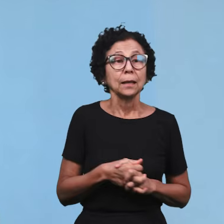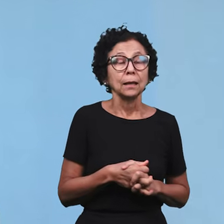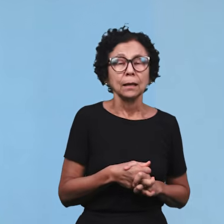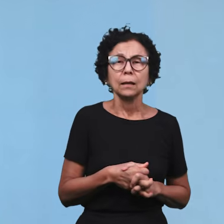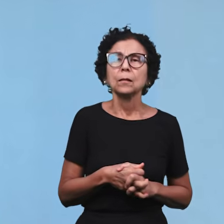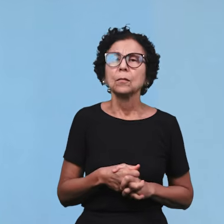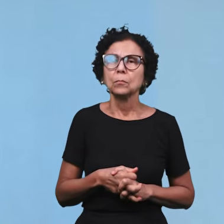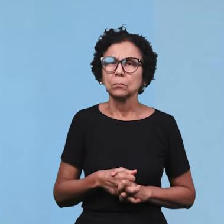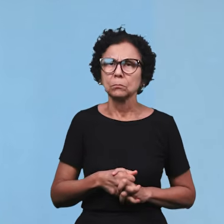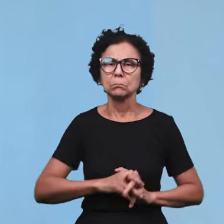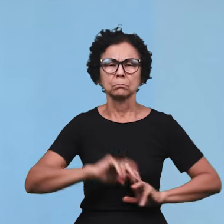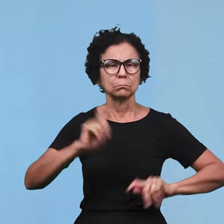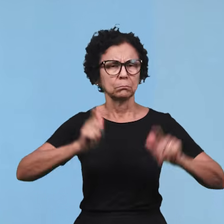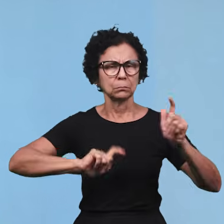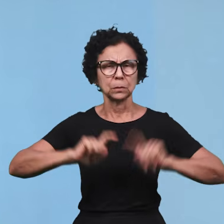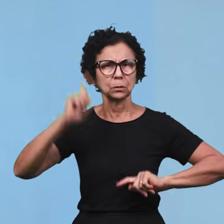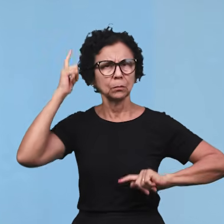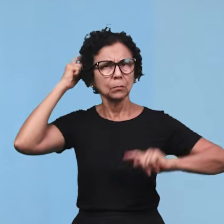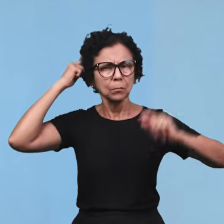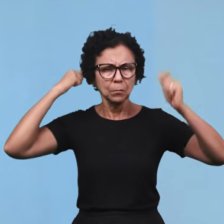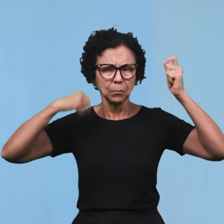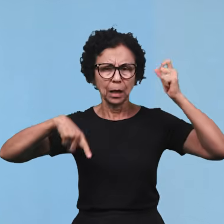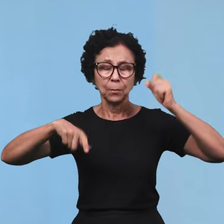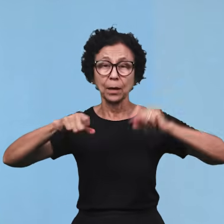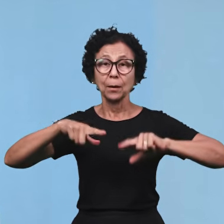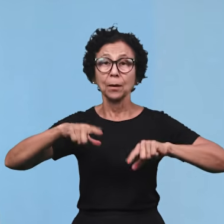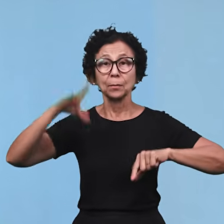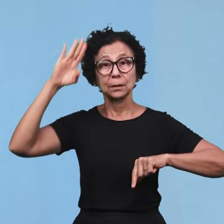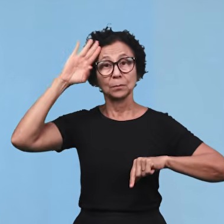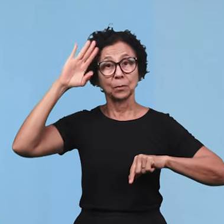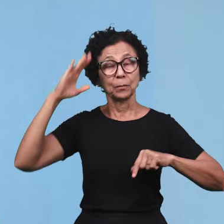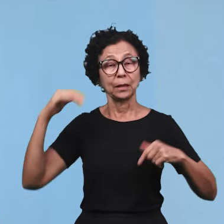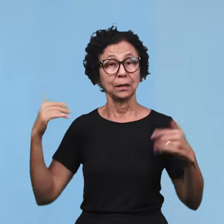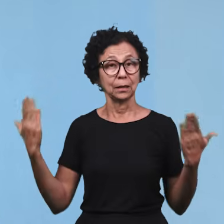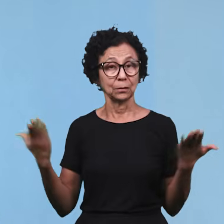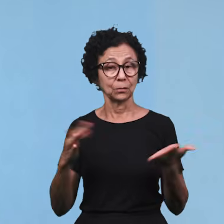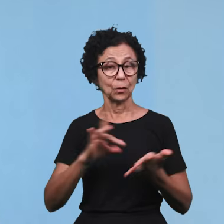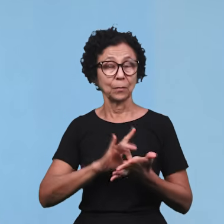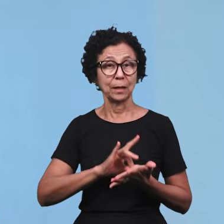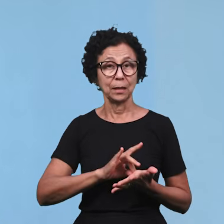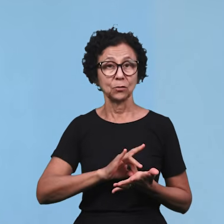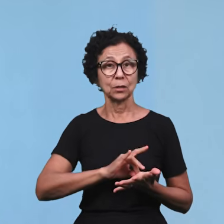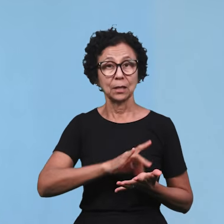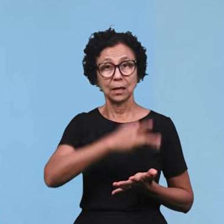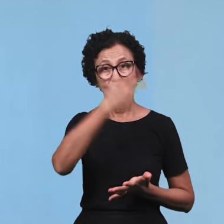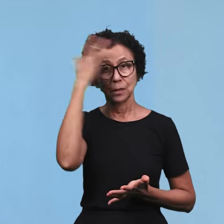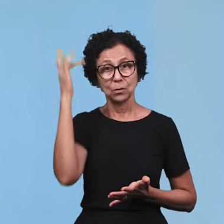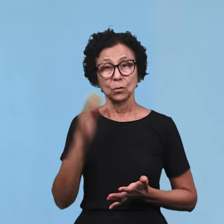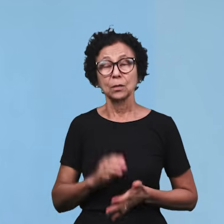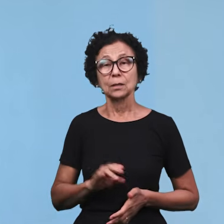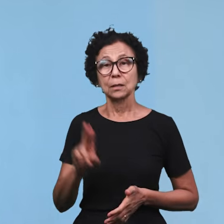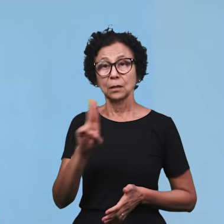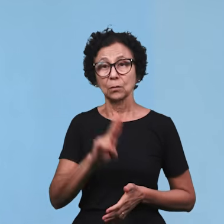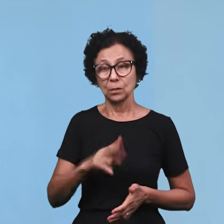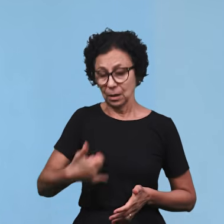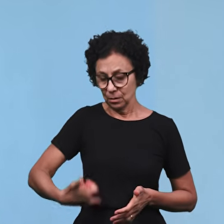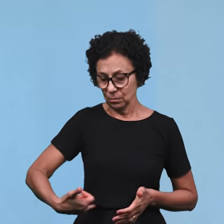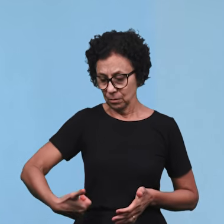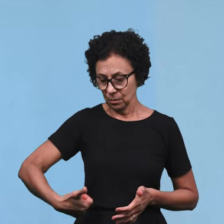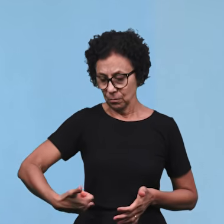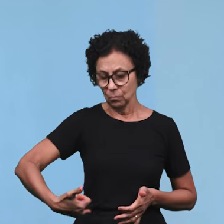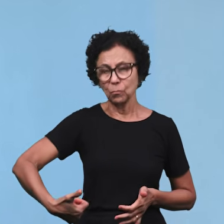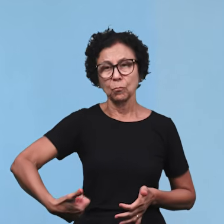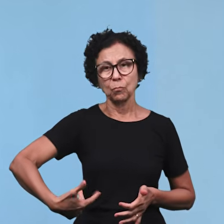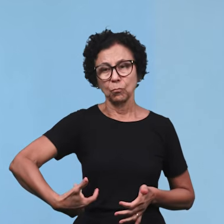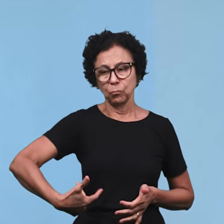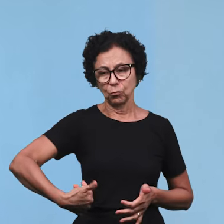agora que os pacientes têm usado muitas canetas emagrecedoras, o que a gente vê são pacientes com possíveis casos